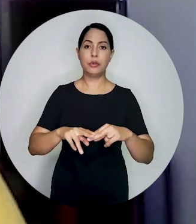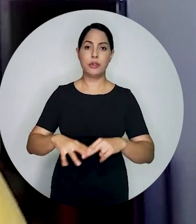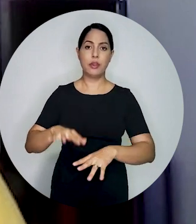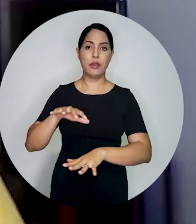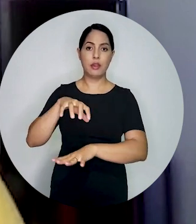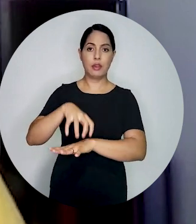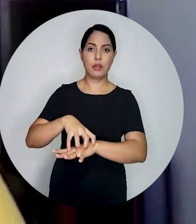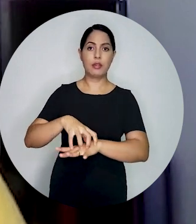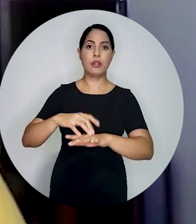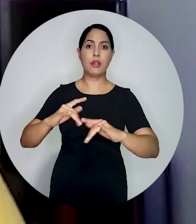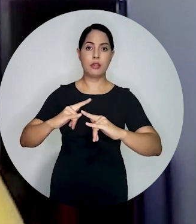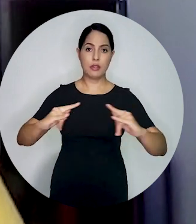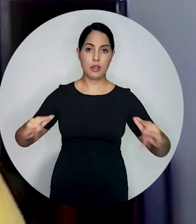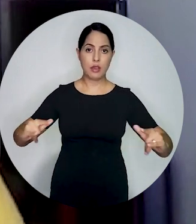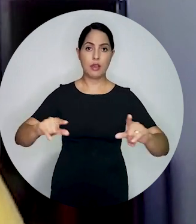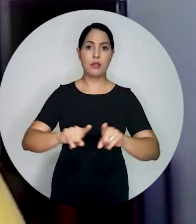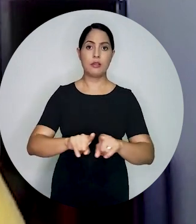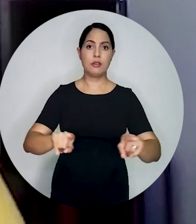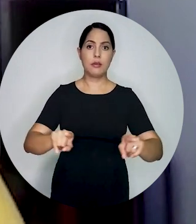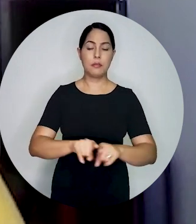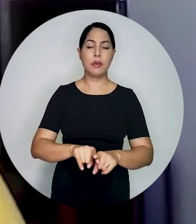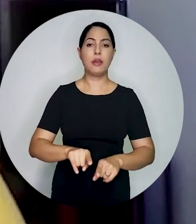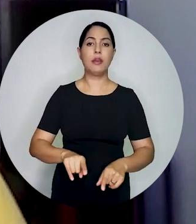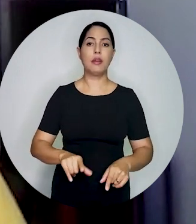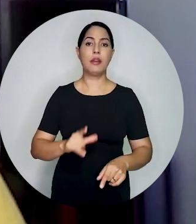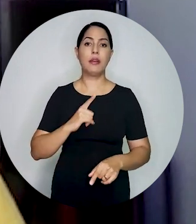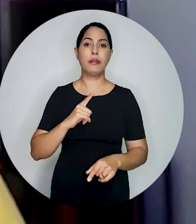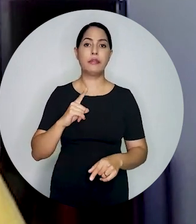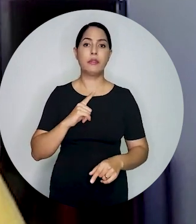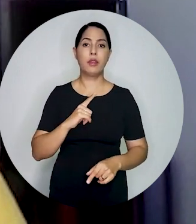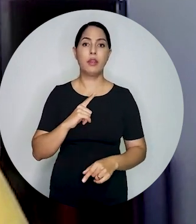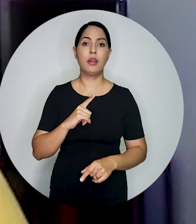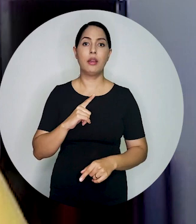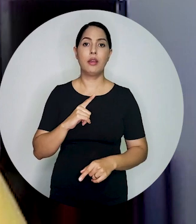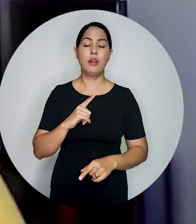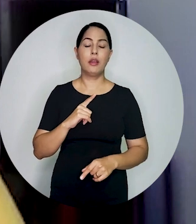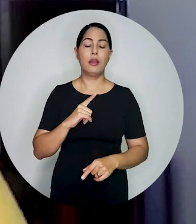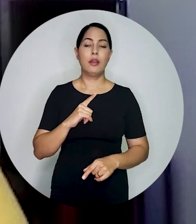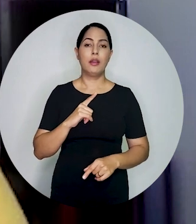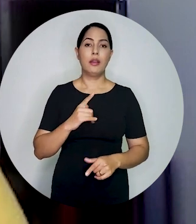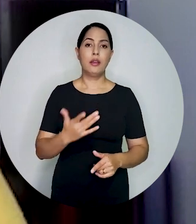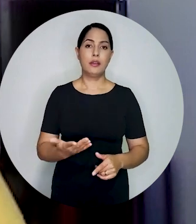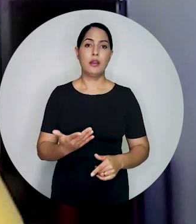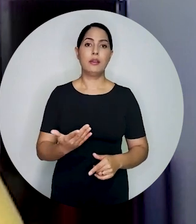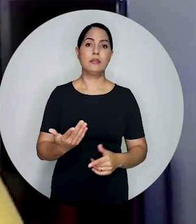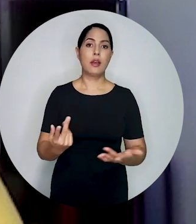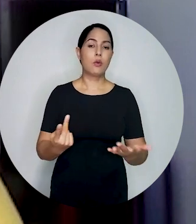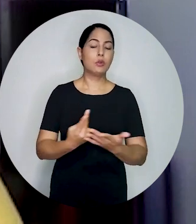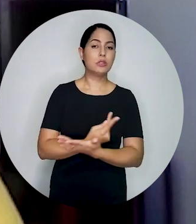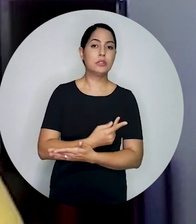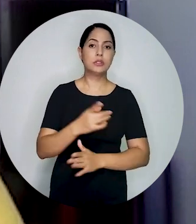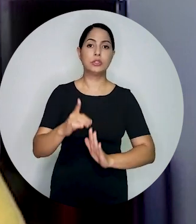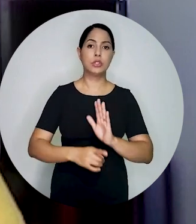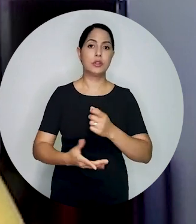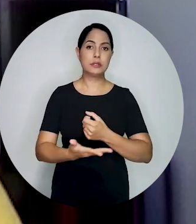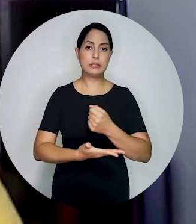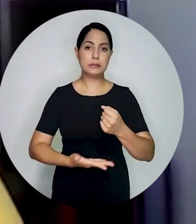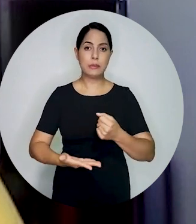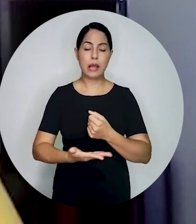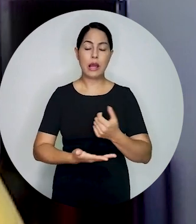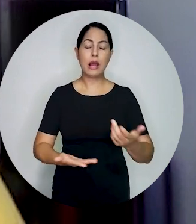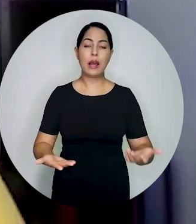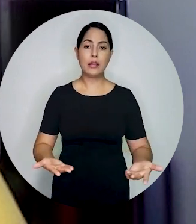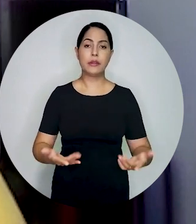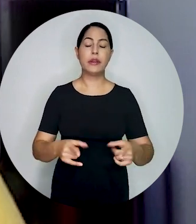com a instalação de uma tenda, acompanhar as condições das pessoas que foram detidas em relação à efetivação dos